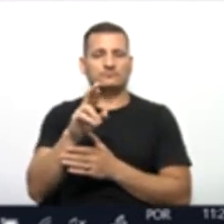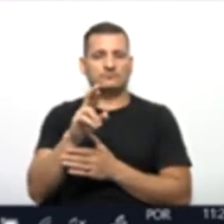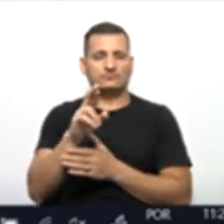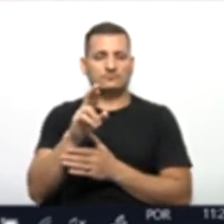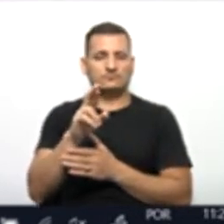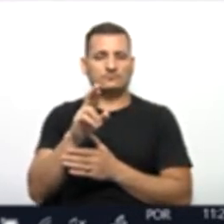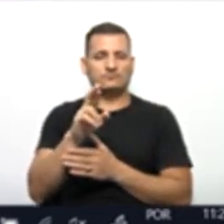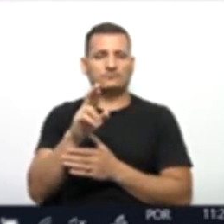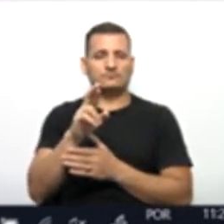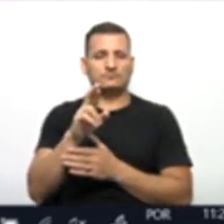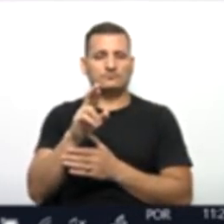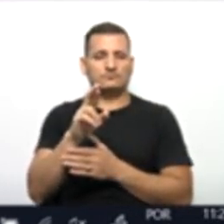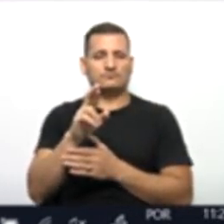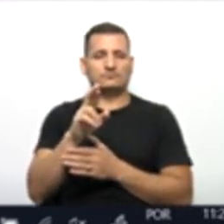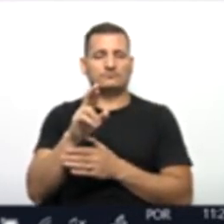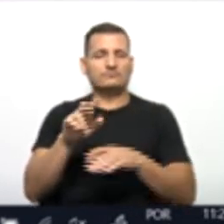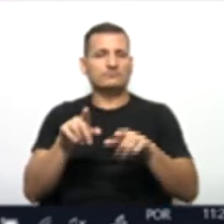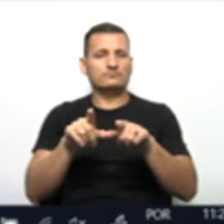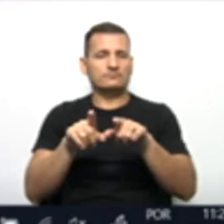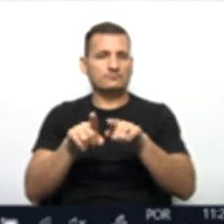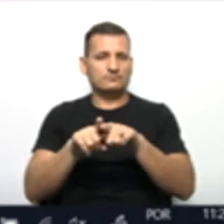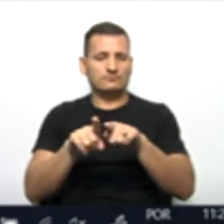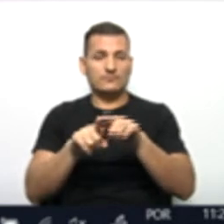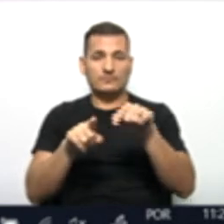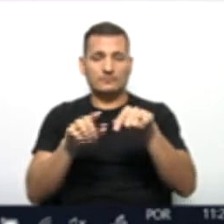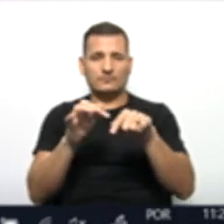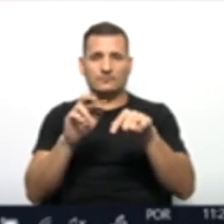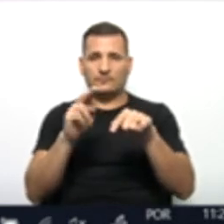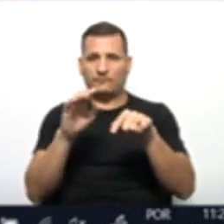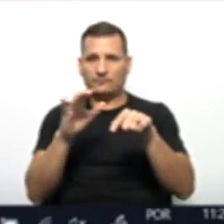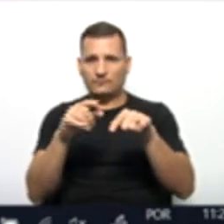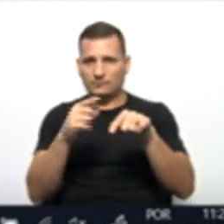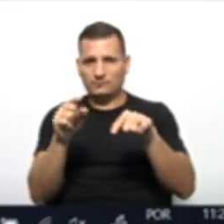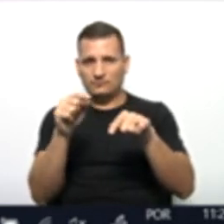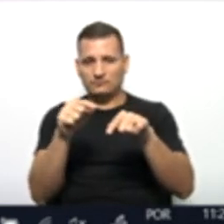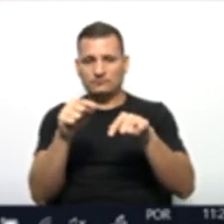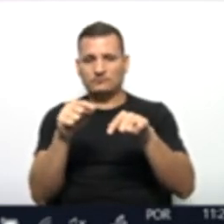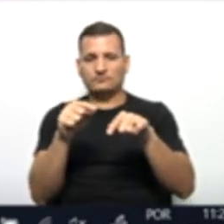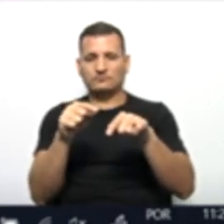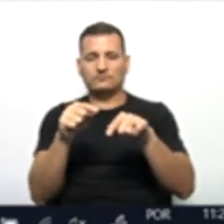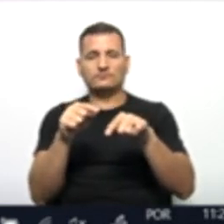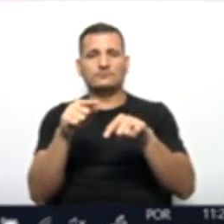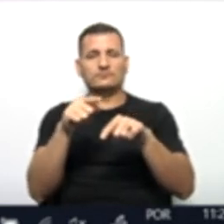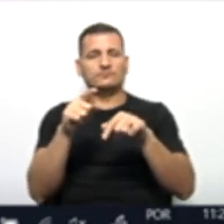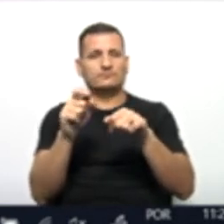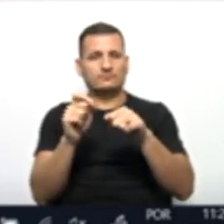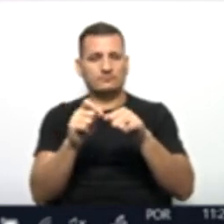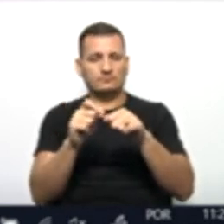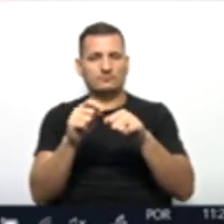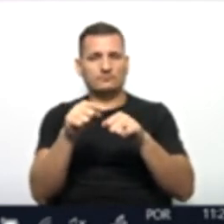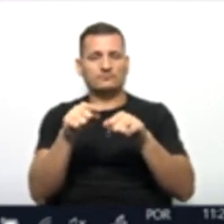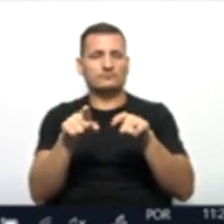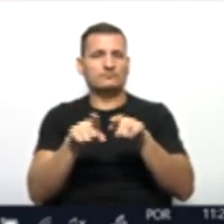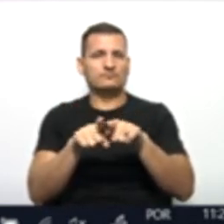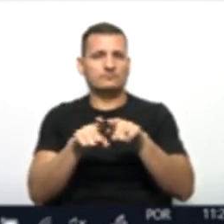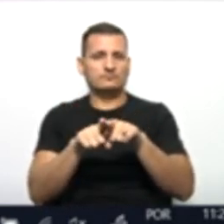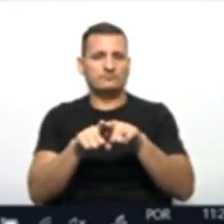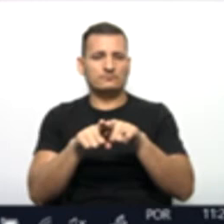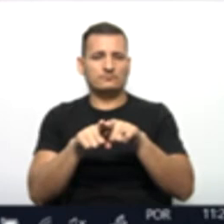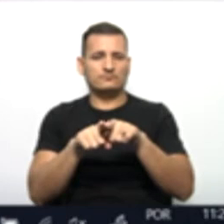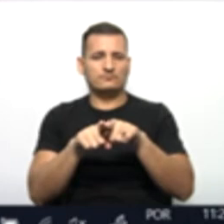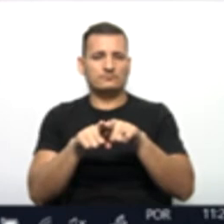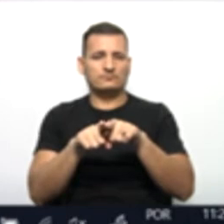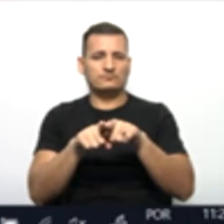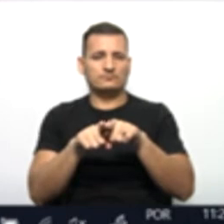solicitar com a função essa função editar contato que também fará o reds redirecionamento